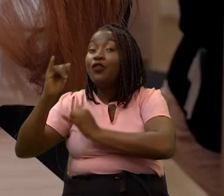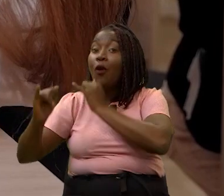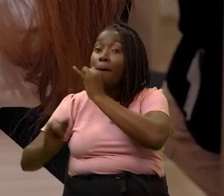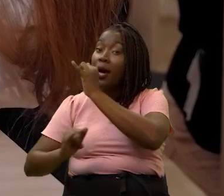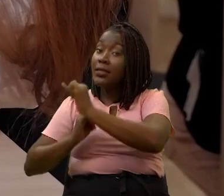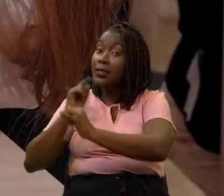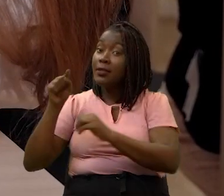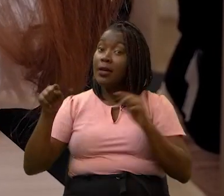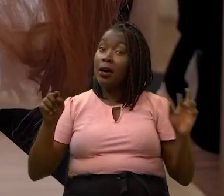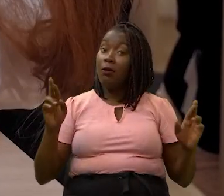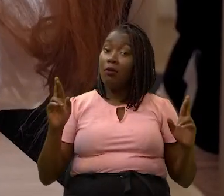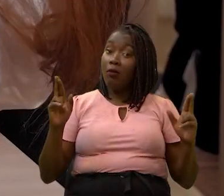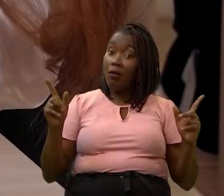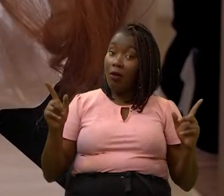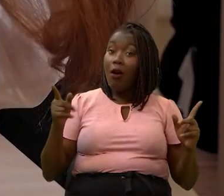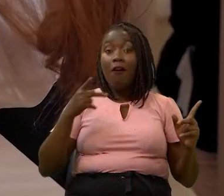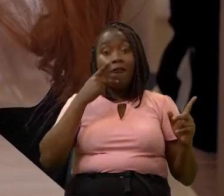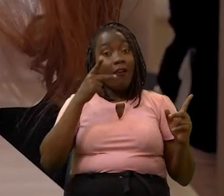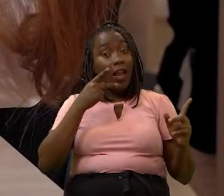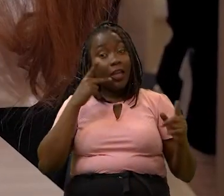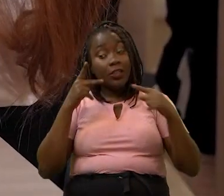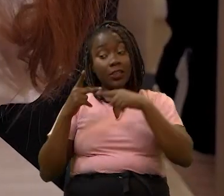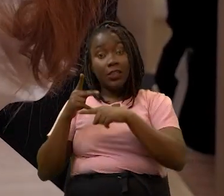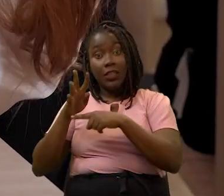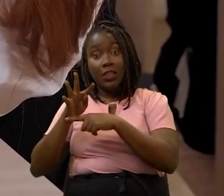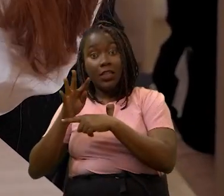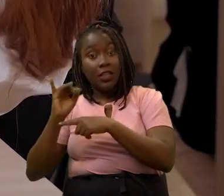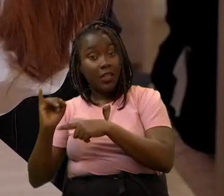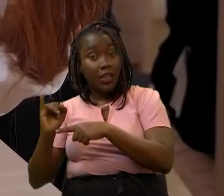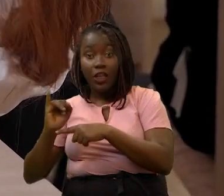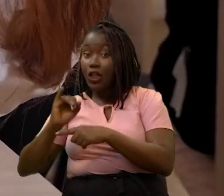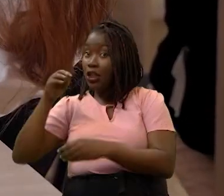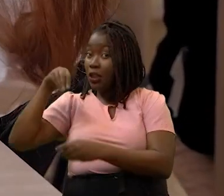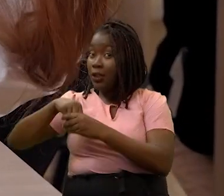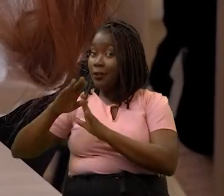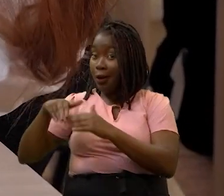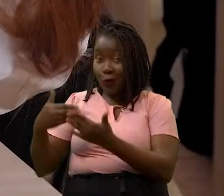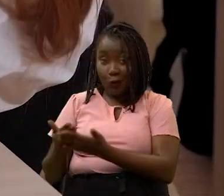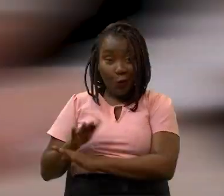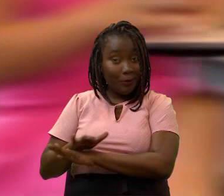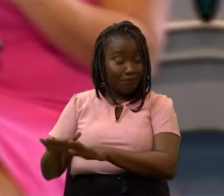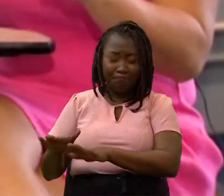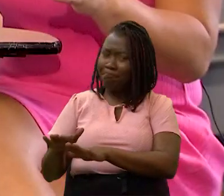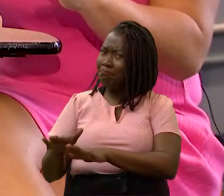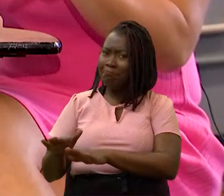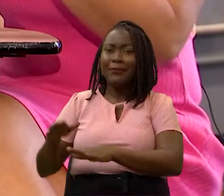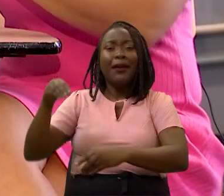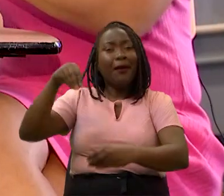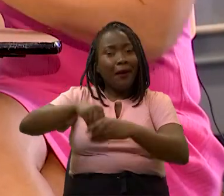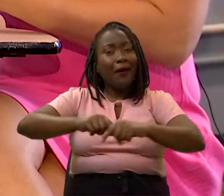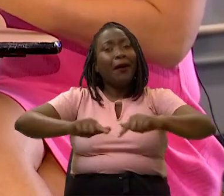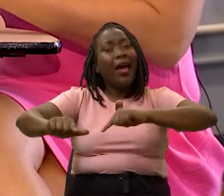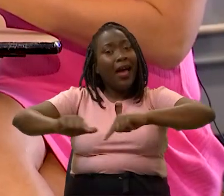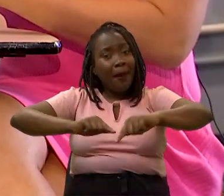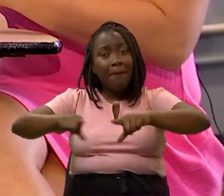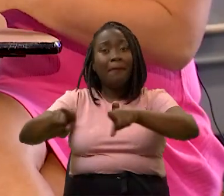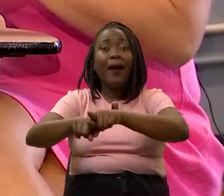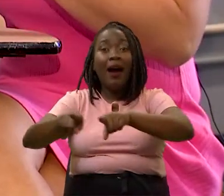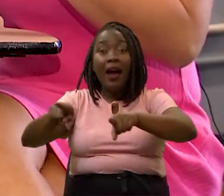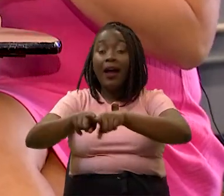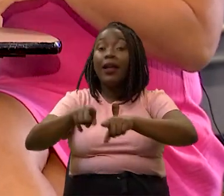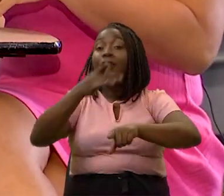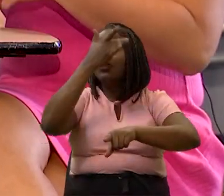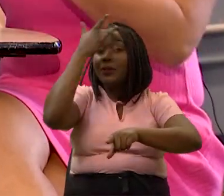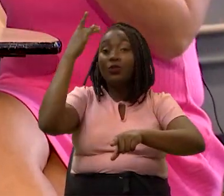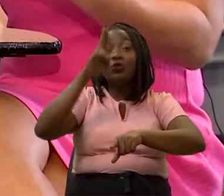tecnologias da informação. Quando falamos das tecnologias da informação, elas não cabem só na escola, elas estão presentes também no ambiente de trabalho. Sem dúvida.